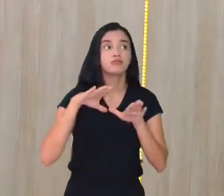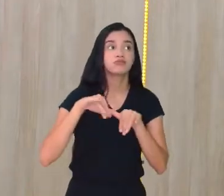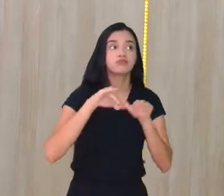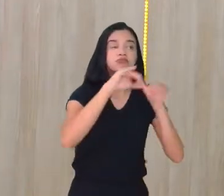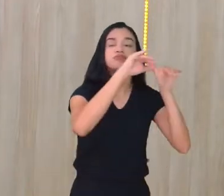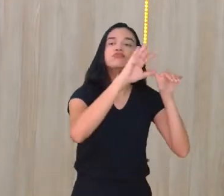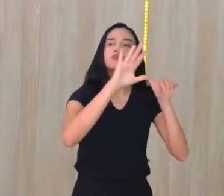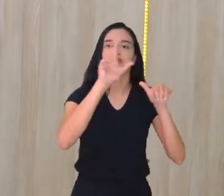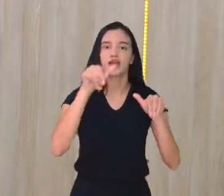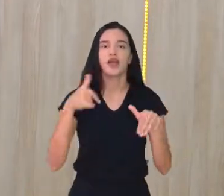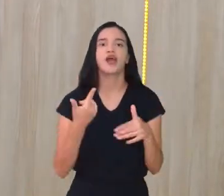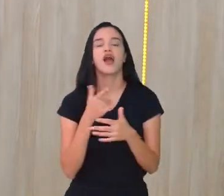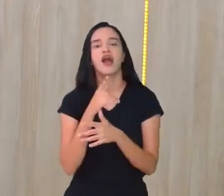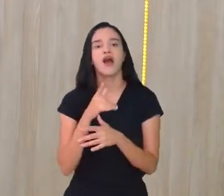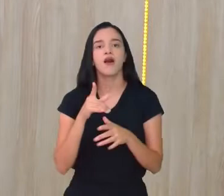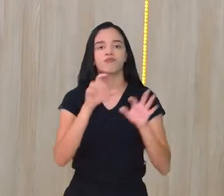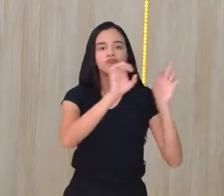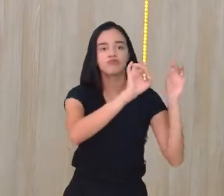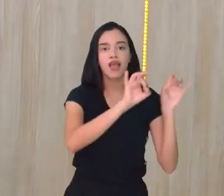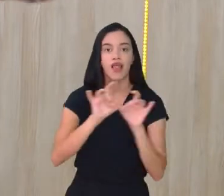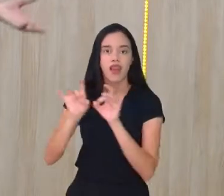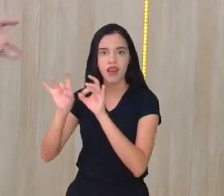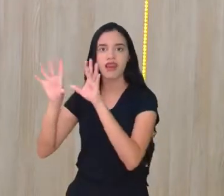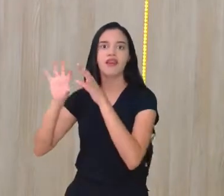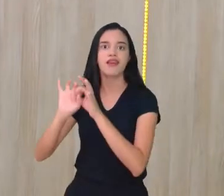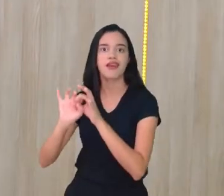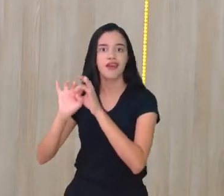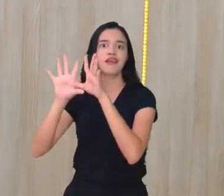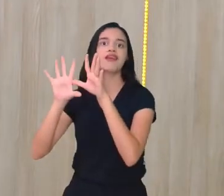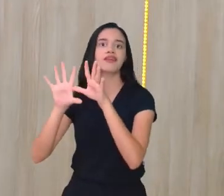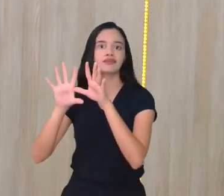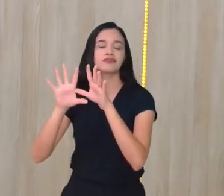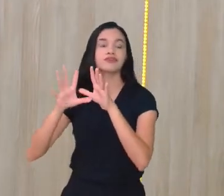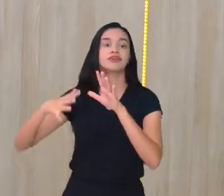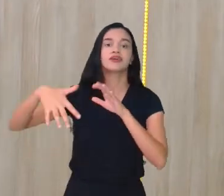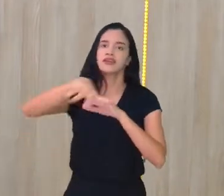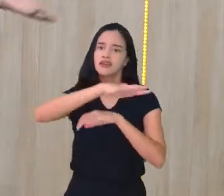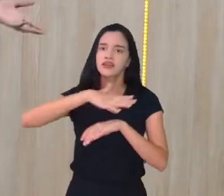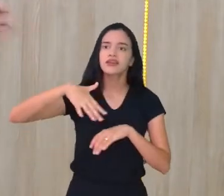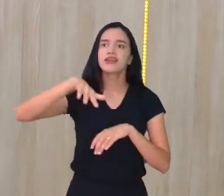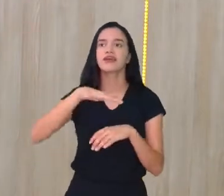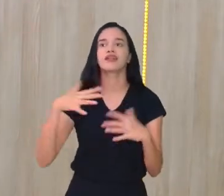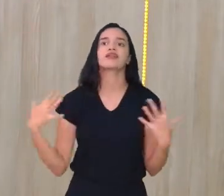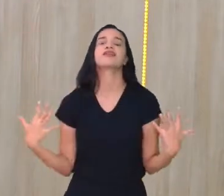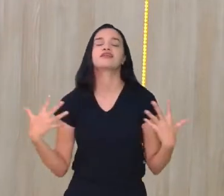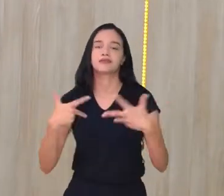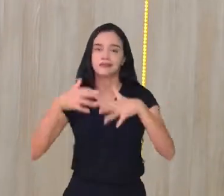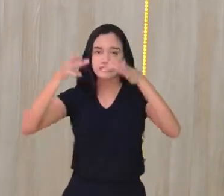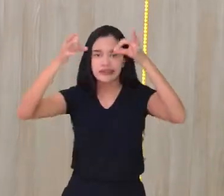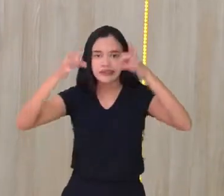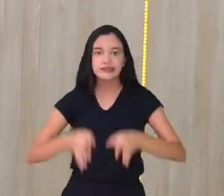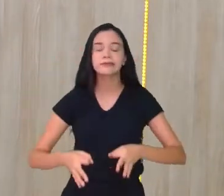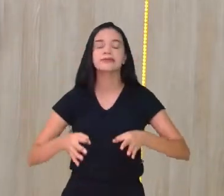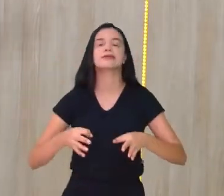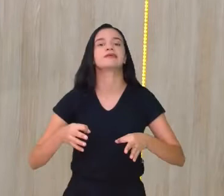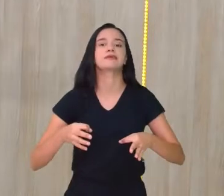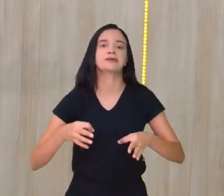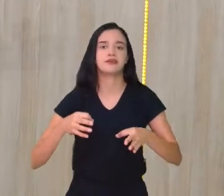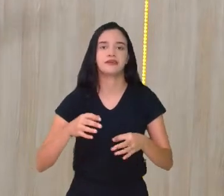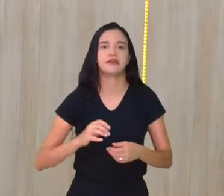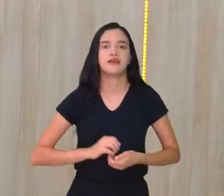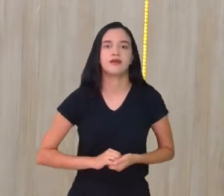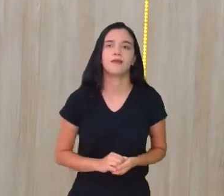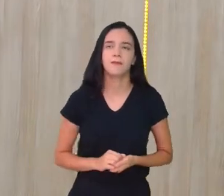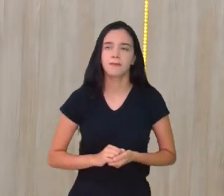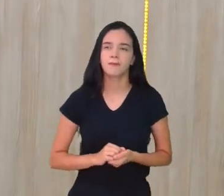então, ou seja, tirando aquele animal que poderia estar ali convivendo no seu ambiente natural, devido em que ele merece estar ali,